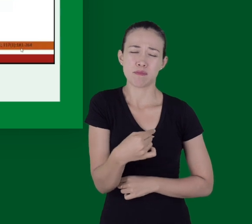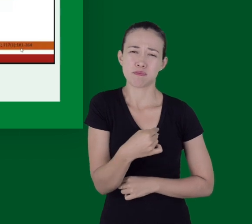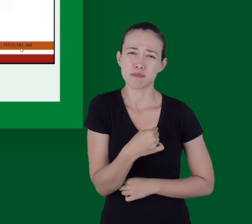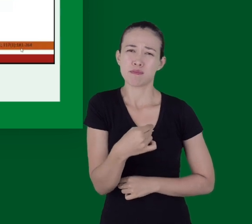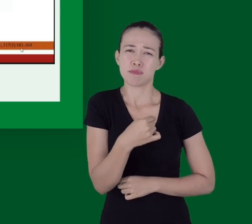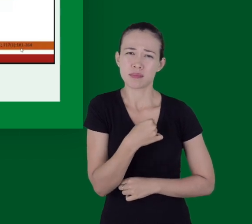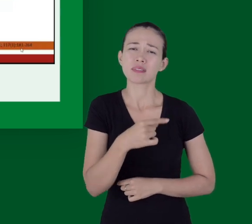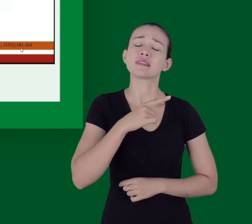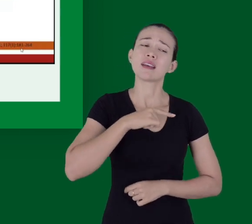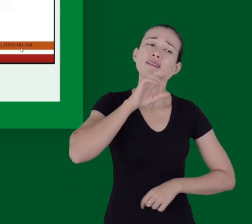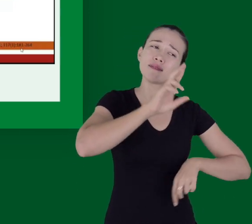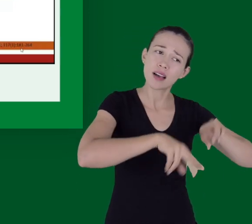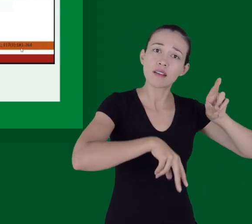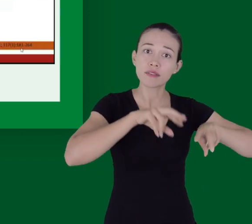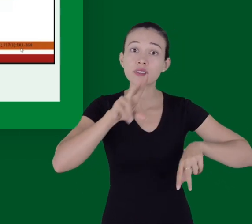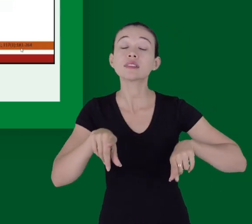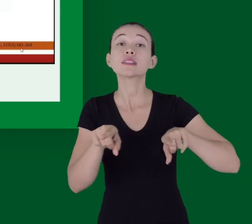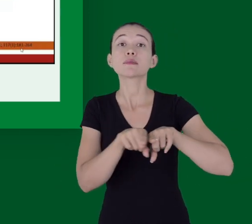como é que fala?